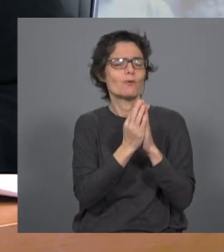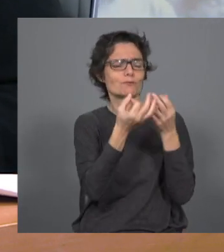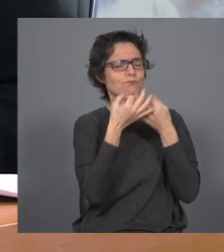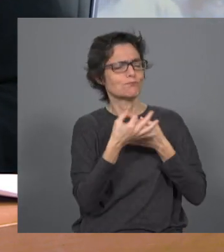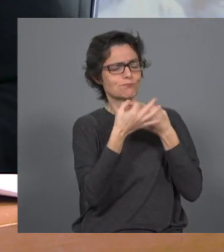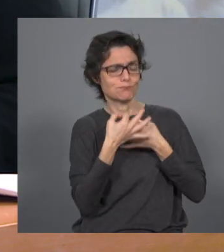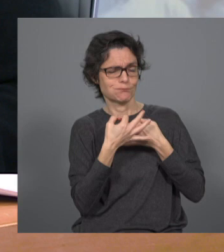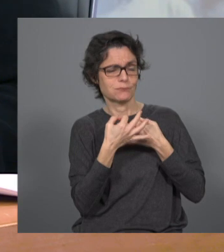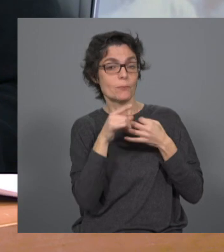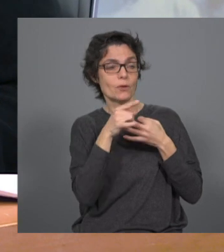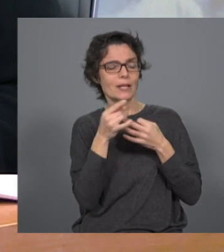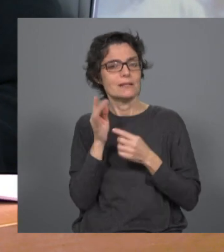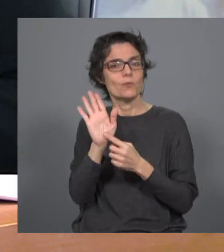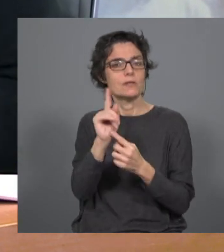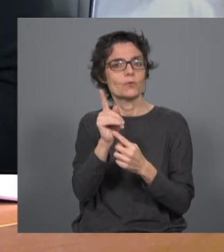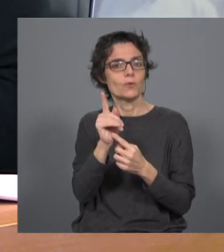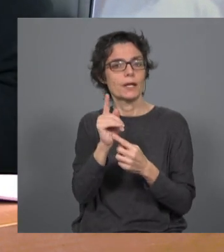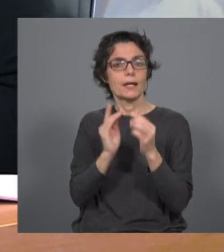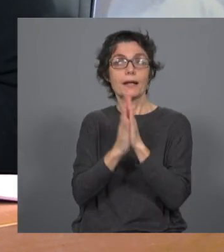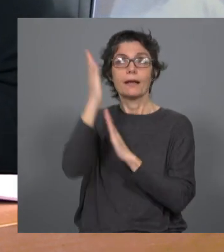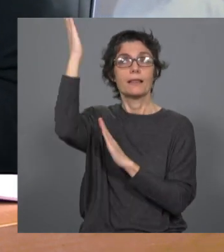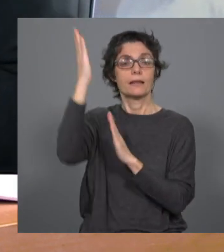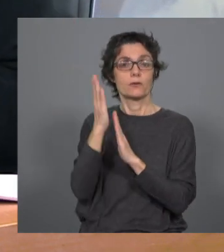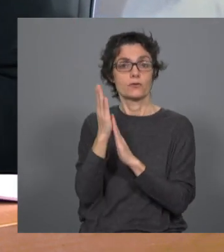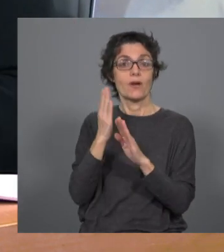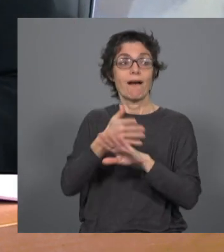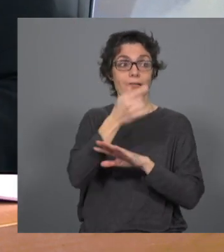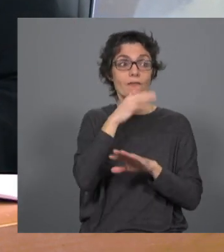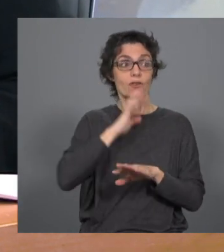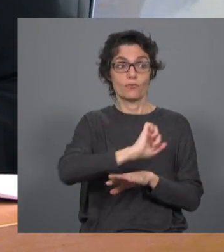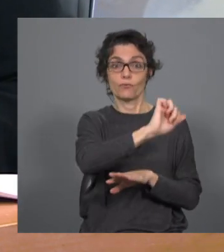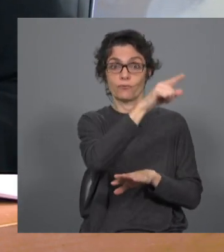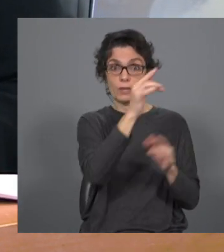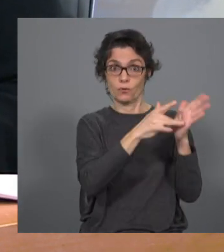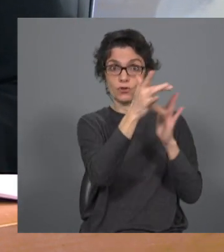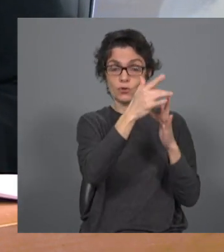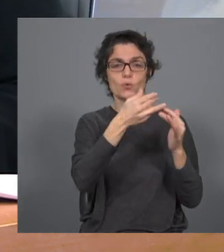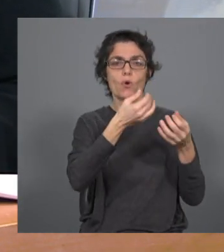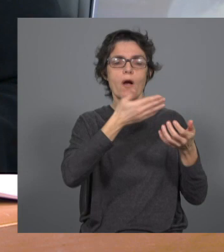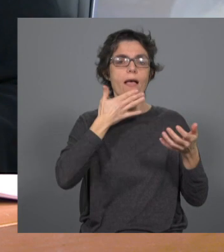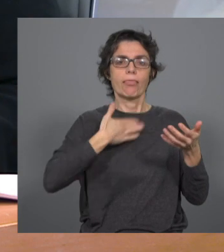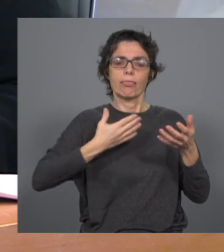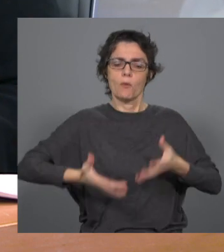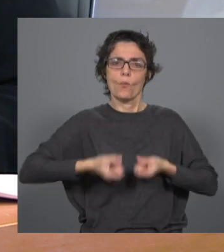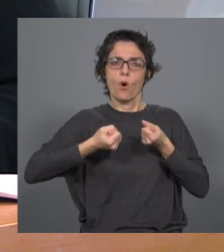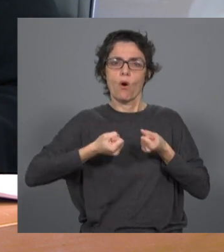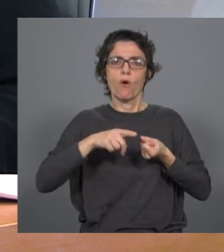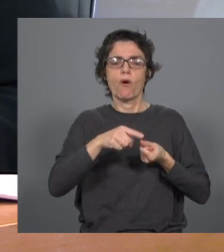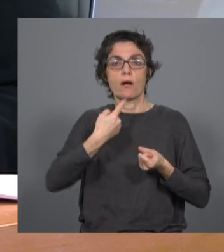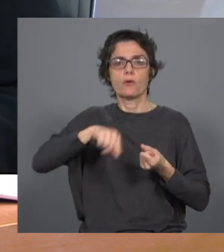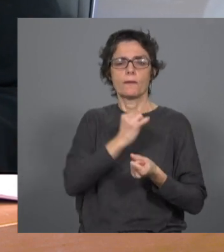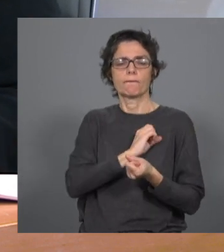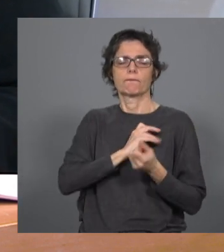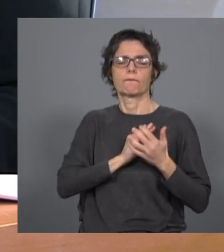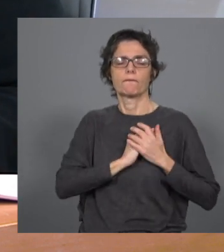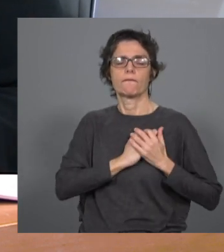E, portanto, salva-nos das nossas fragilidades. Basta que nos abeiremos dele com a fé e a humildade e a confiança deste